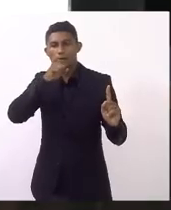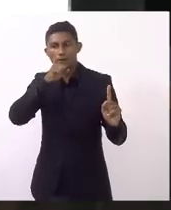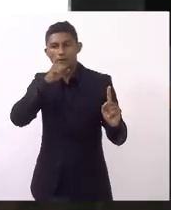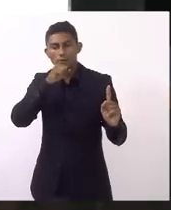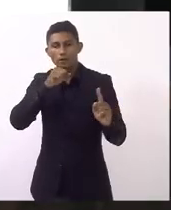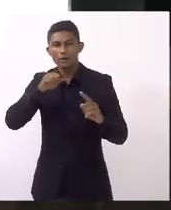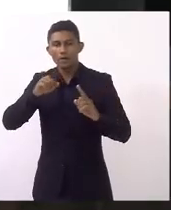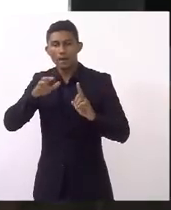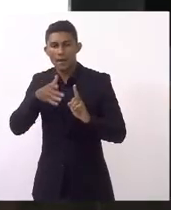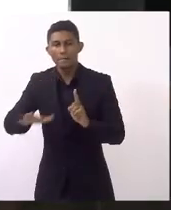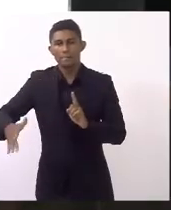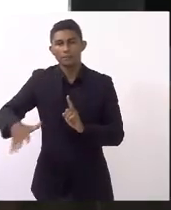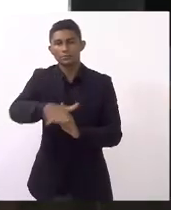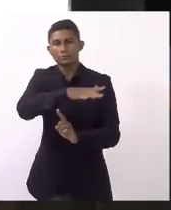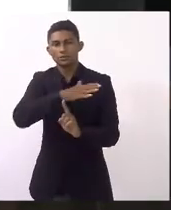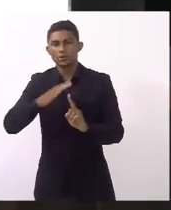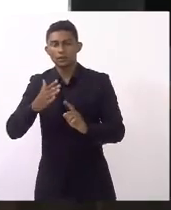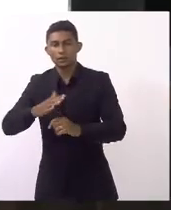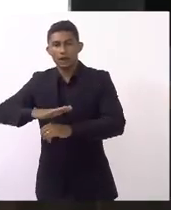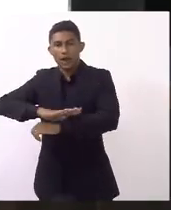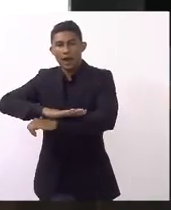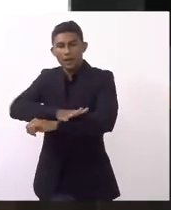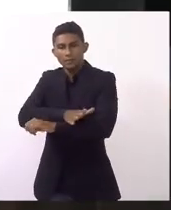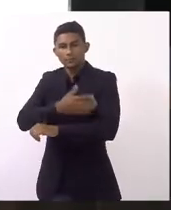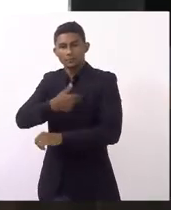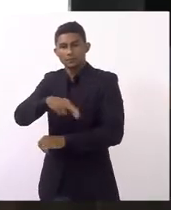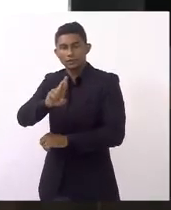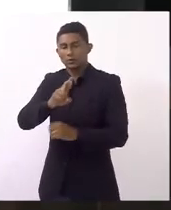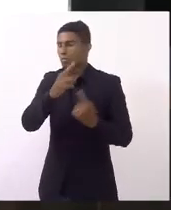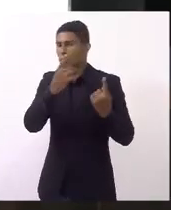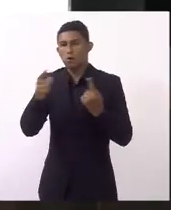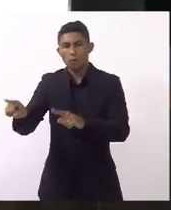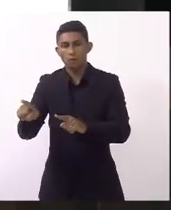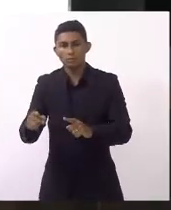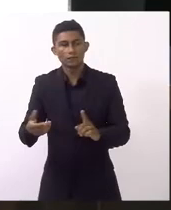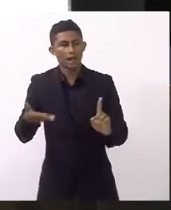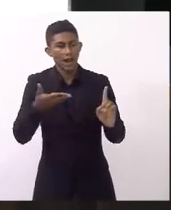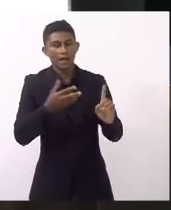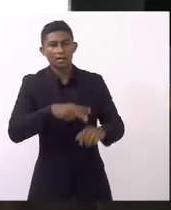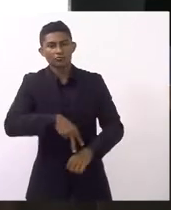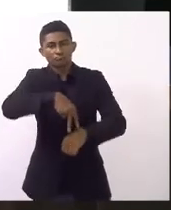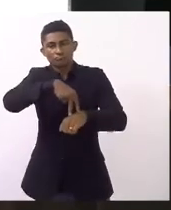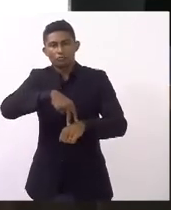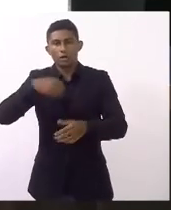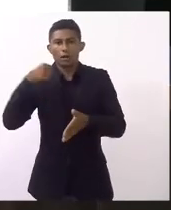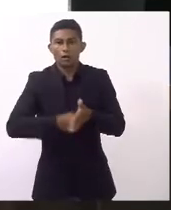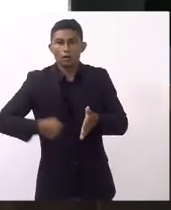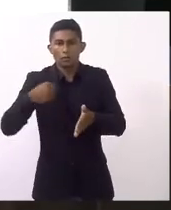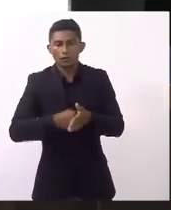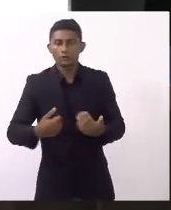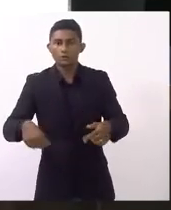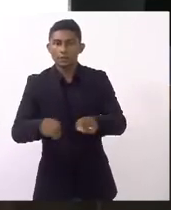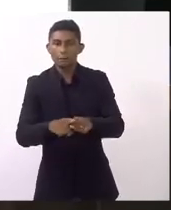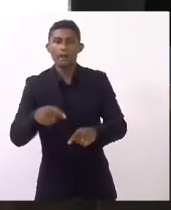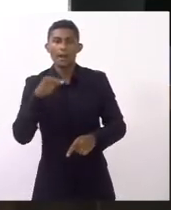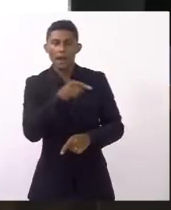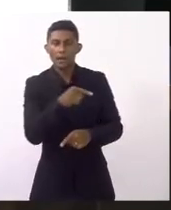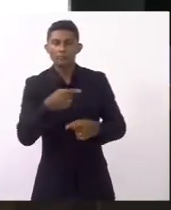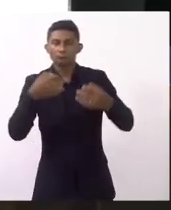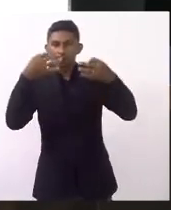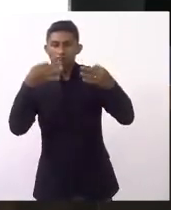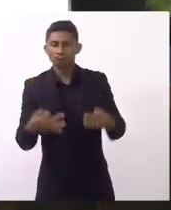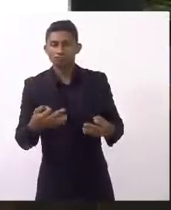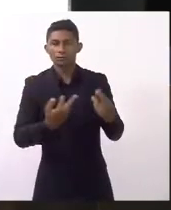contra o racismo religioso reconhecendo o seu protagonismo na luta bem como seu papel na manutenção